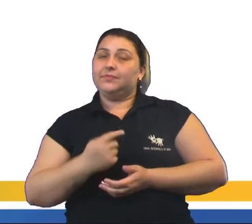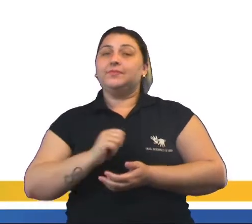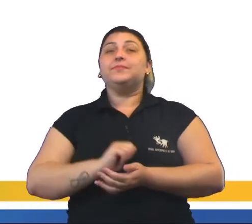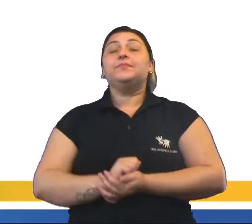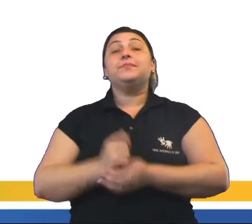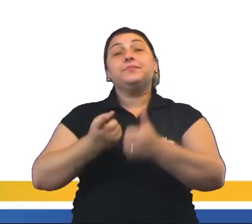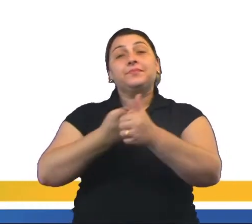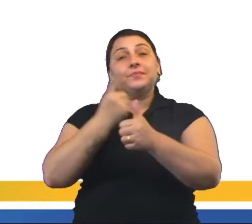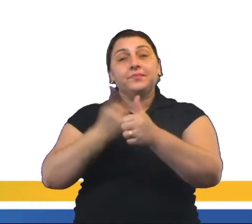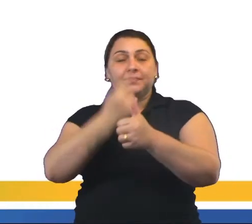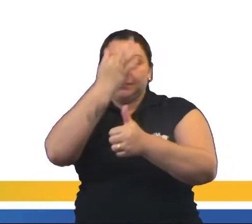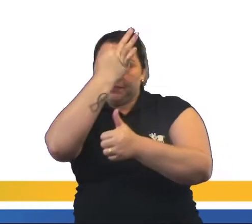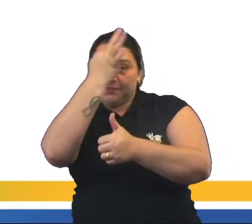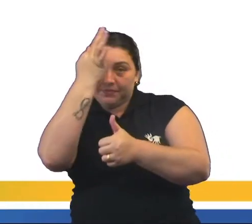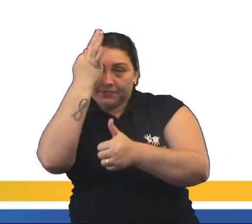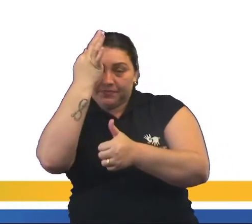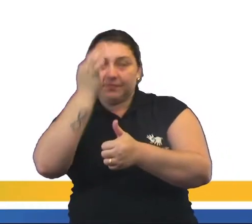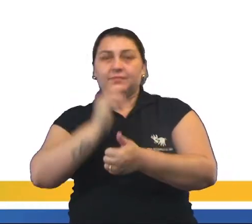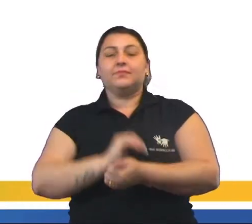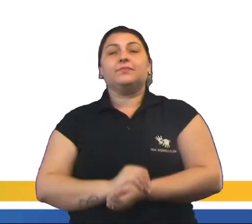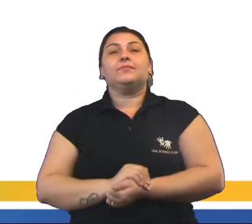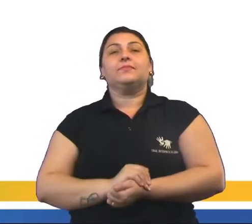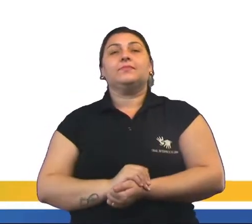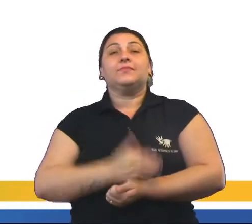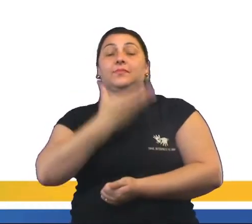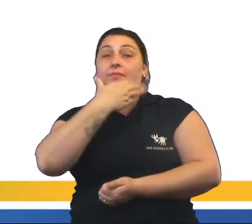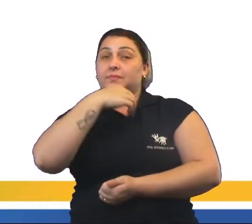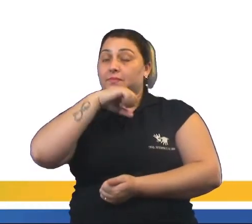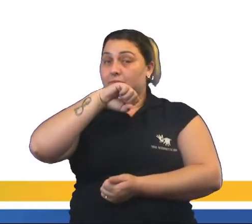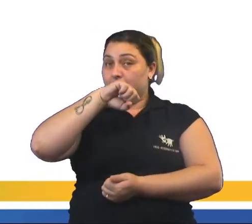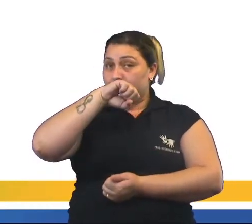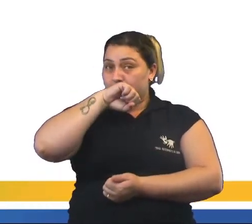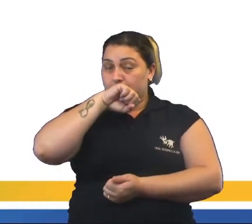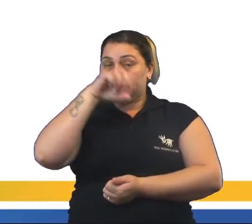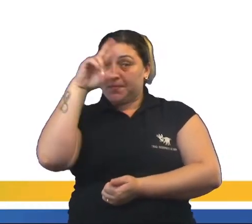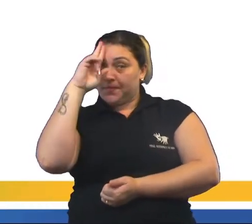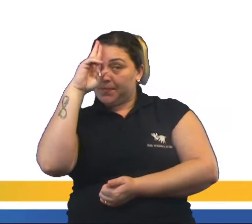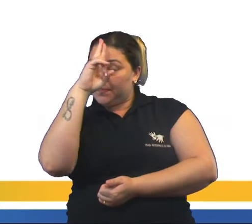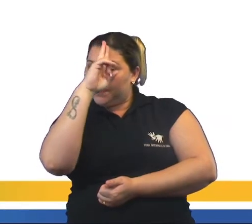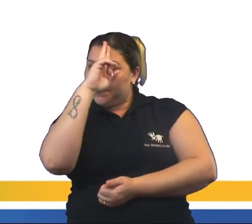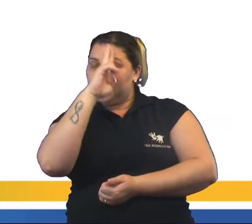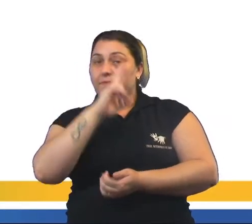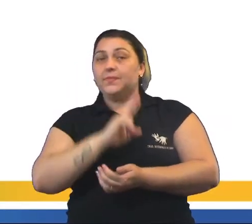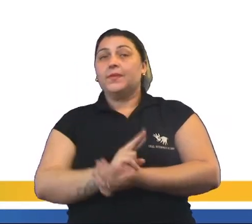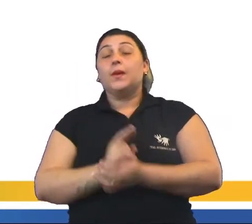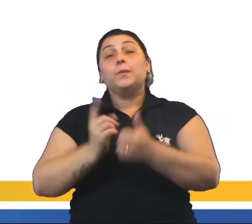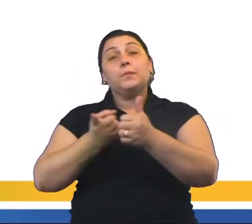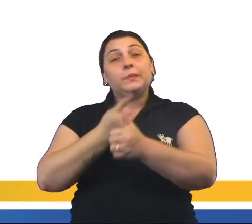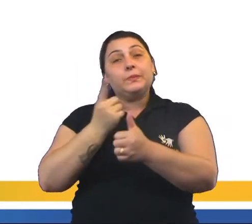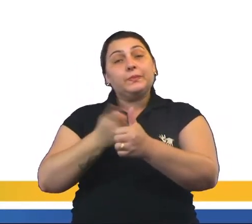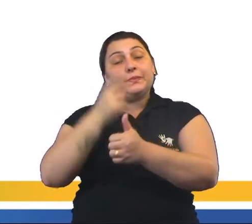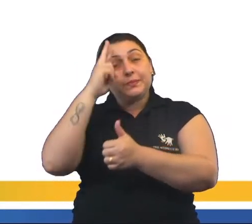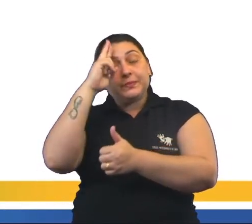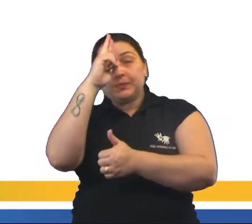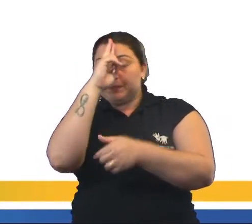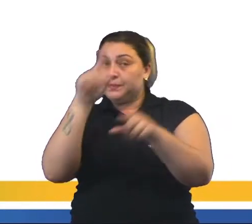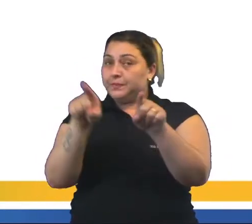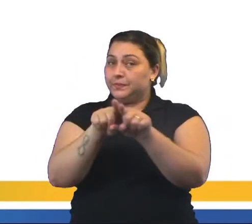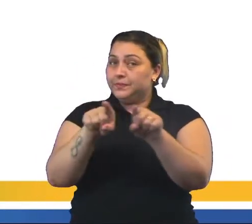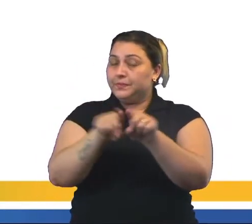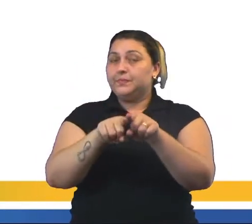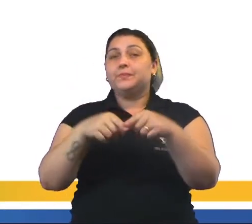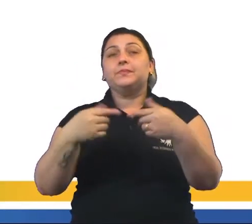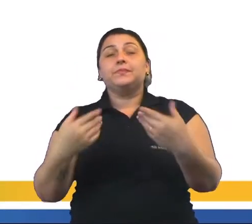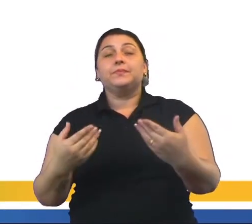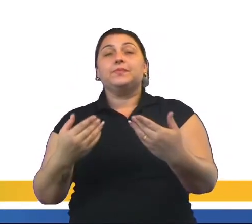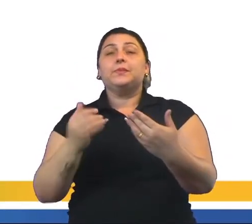o primeiro filósofo, considerado como o pai da história. Foi o primeiro historiador também. Ele que